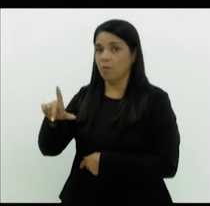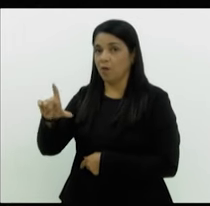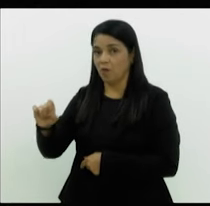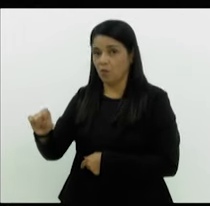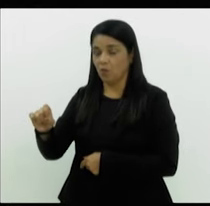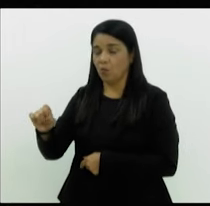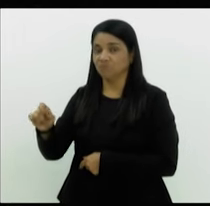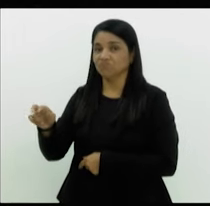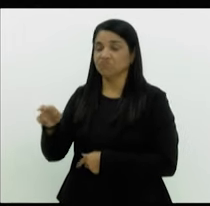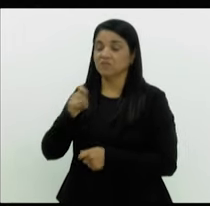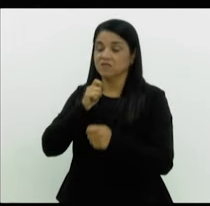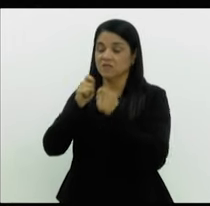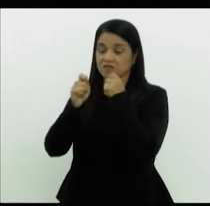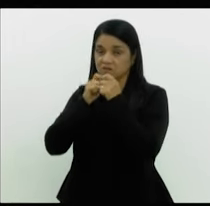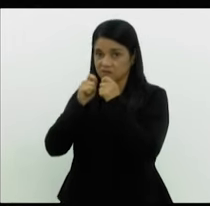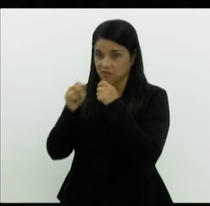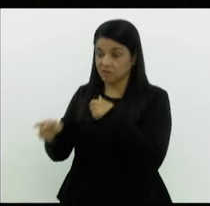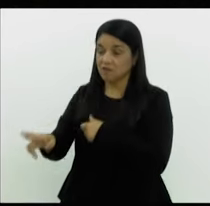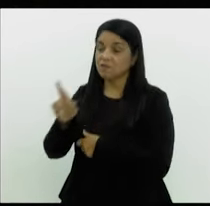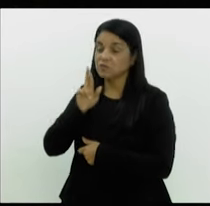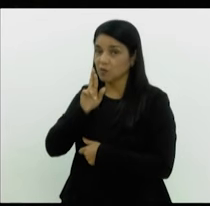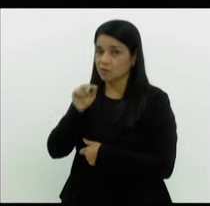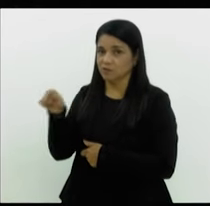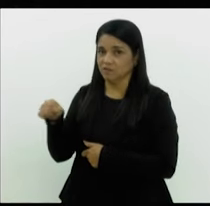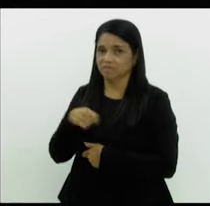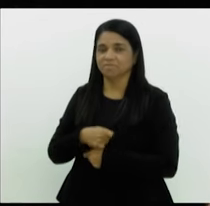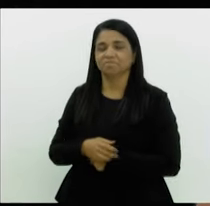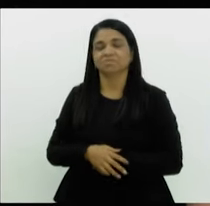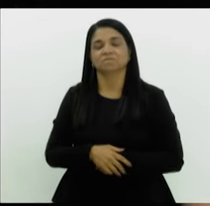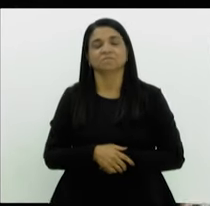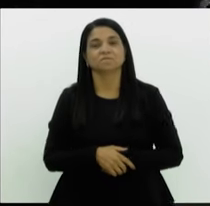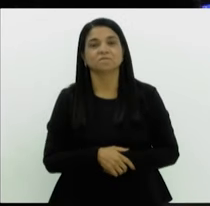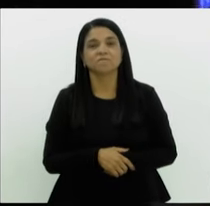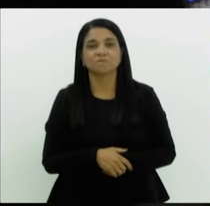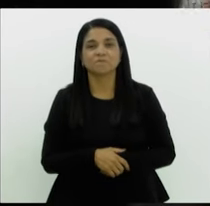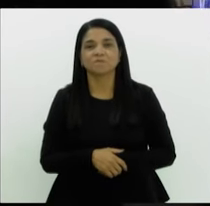repórter do jornal Estadão. Abre aspas.